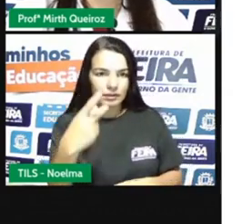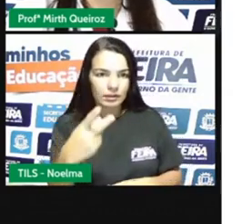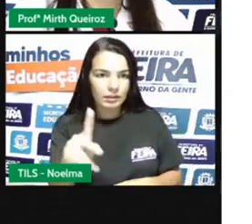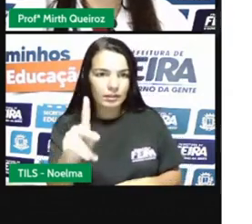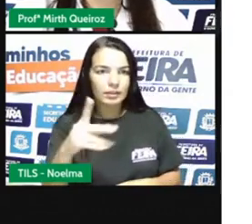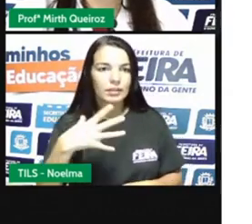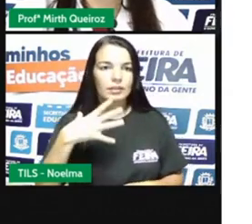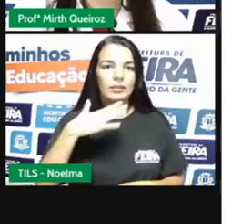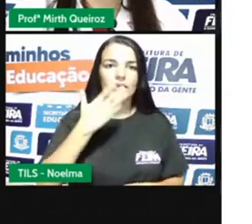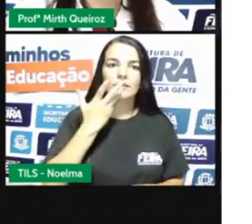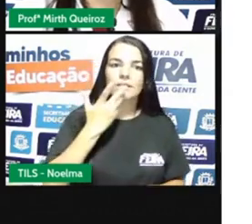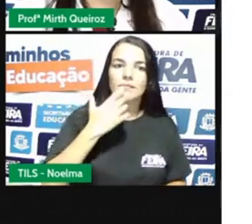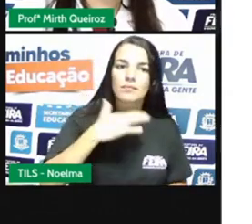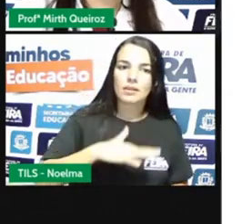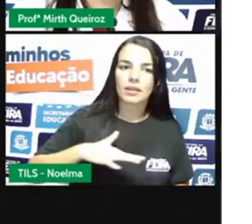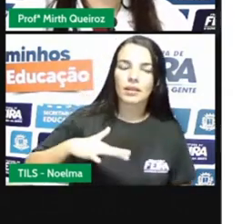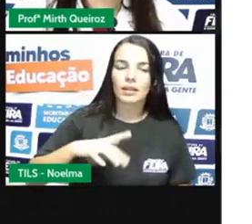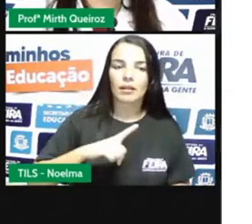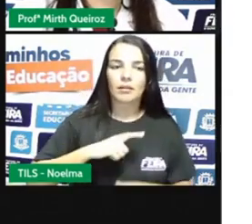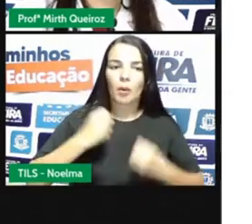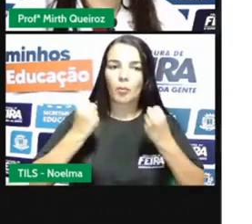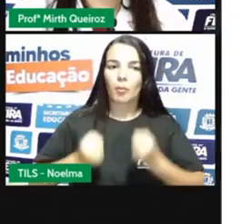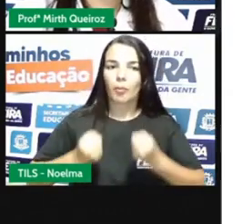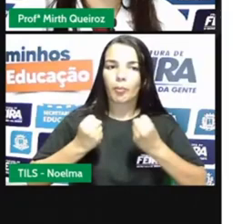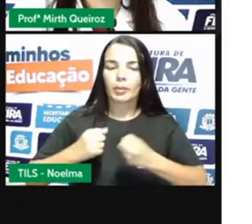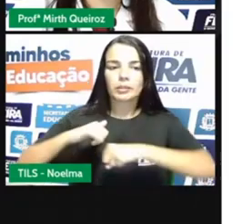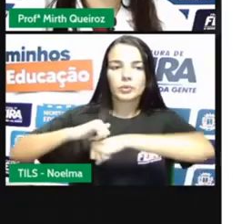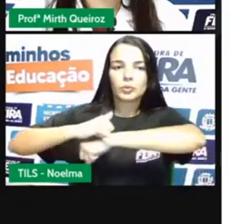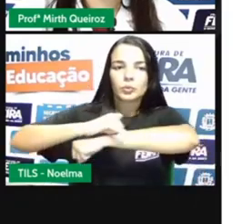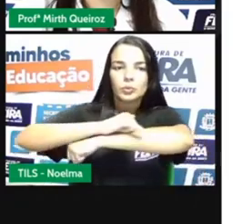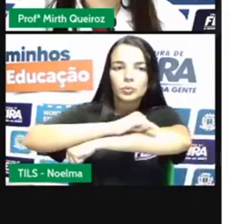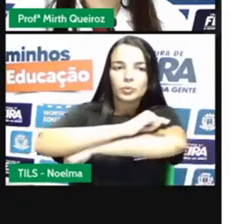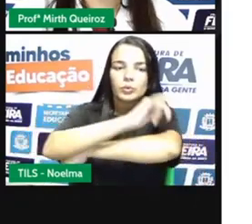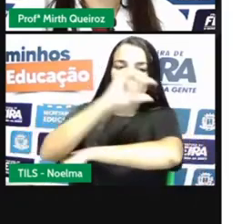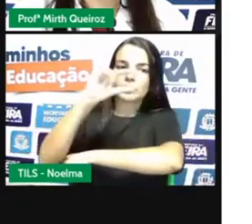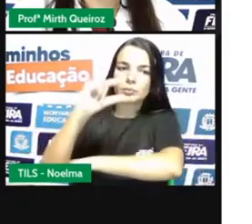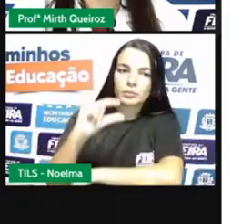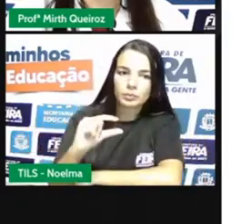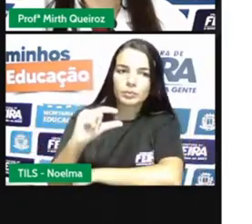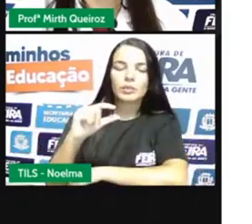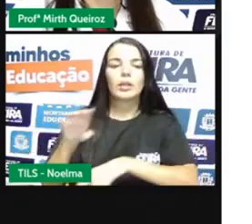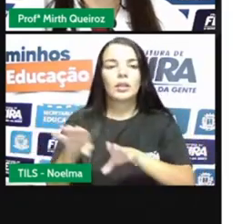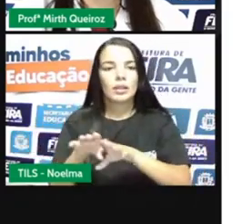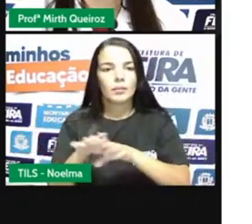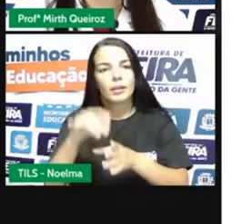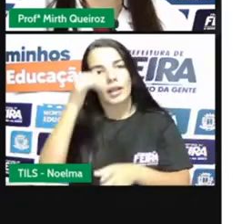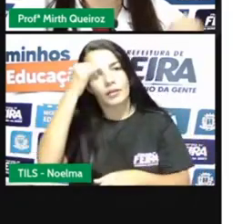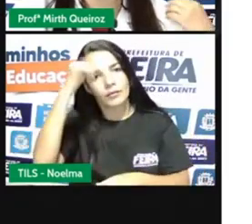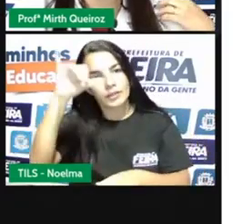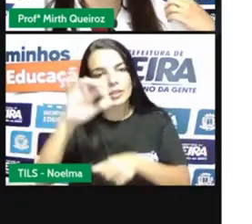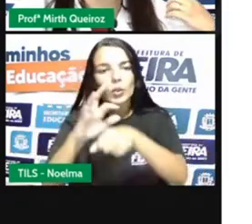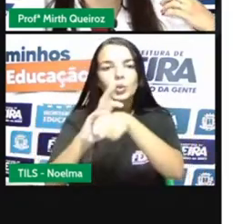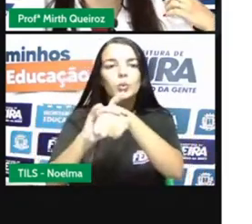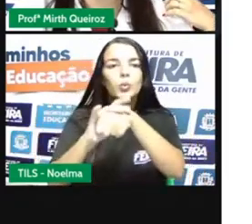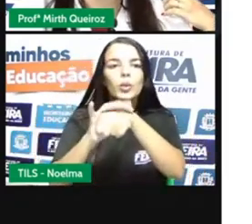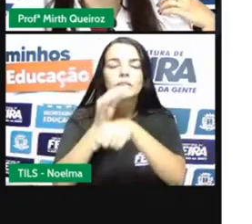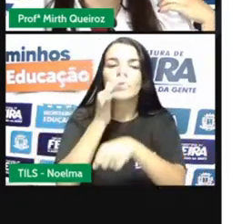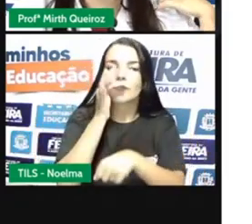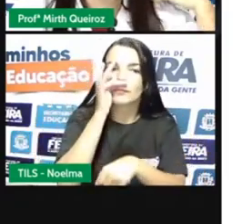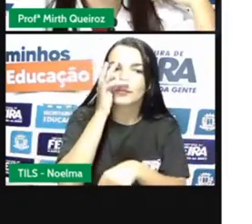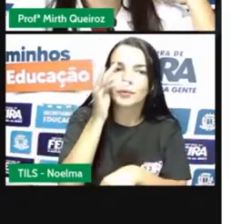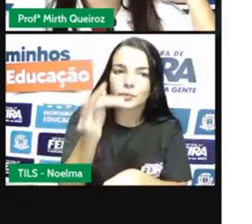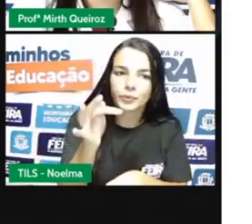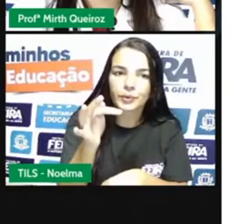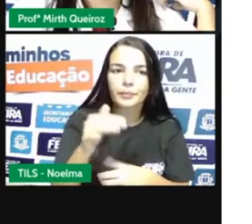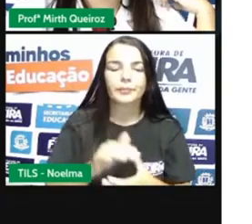vai ter um peso saudável e fortalecer também o sistema imunológico, evitando aí problemas decorrentes